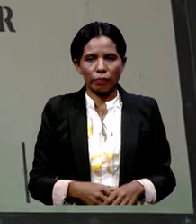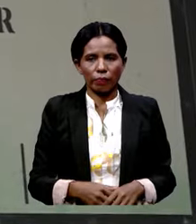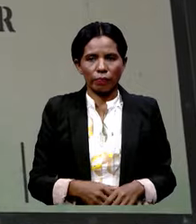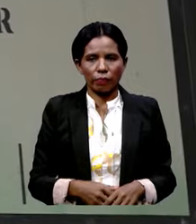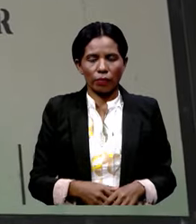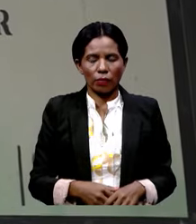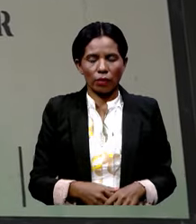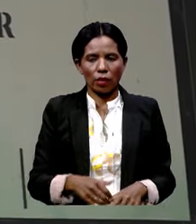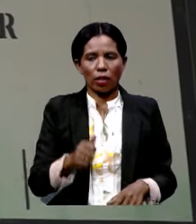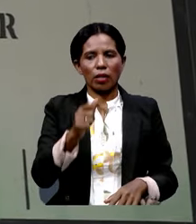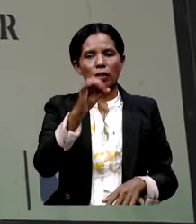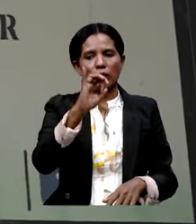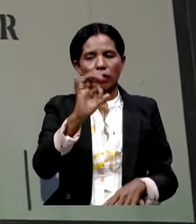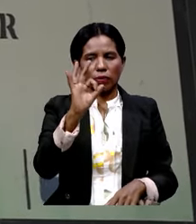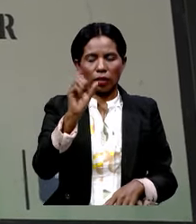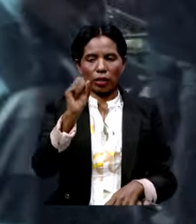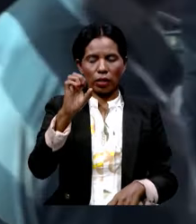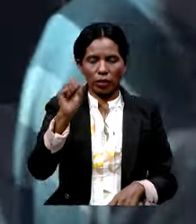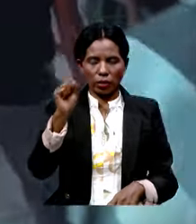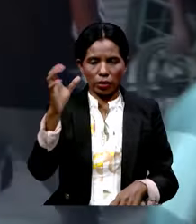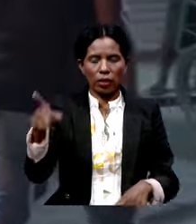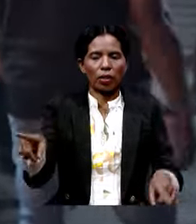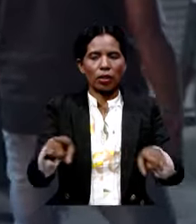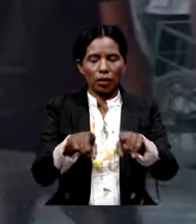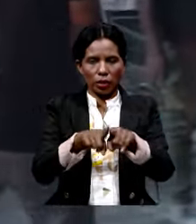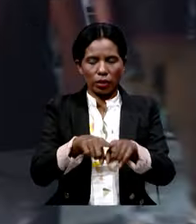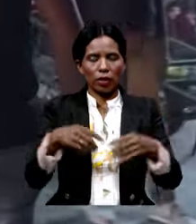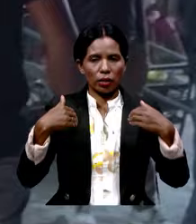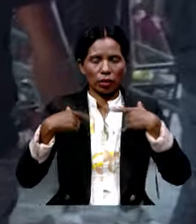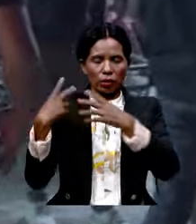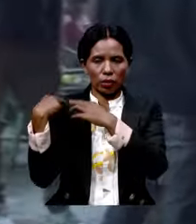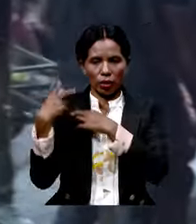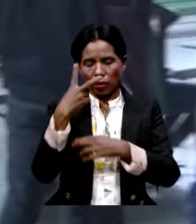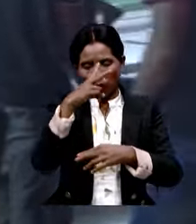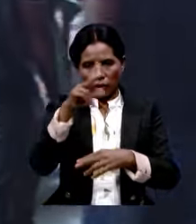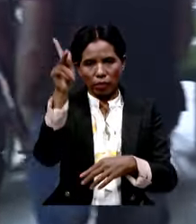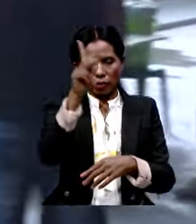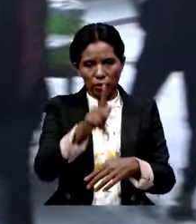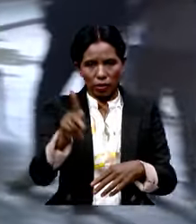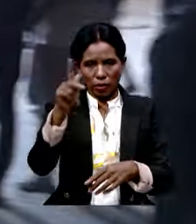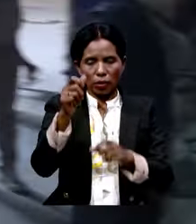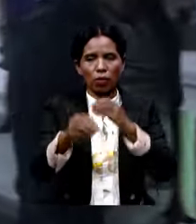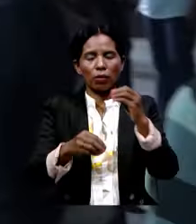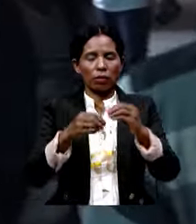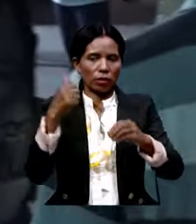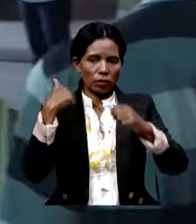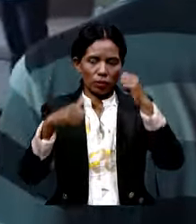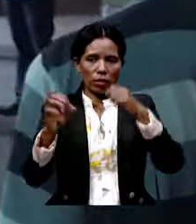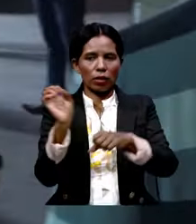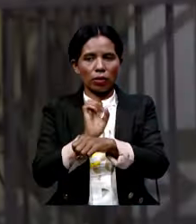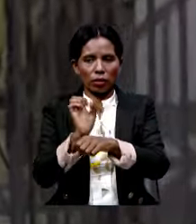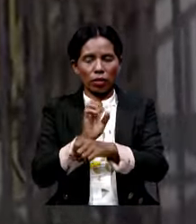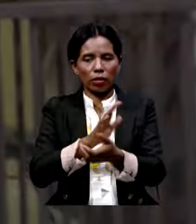A IFAESA no dar Instituto Público da NB e a papel atuá-lo inspeção no fiscalização da atividade econômica, sanitária